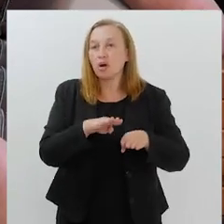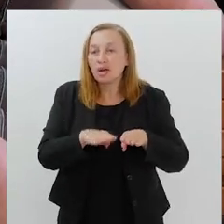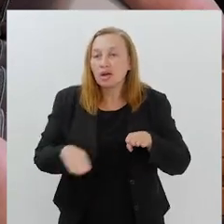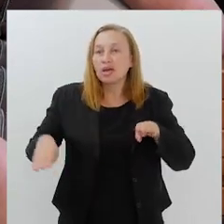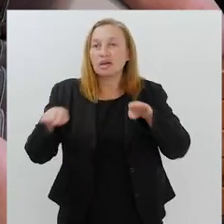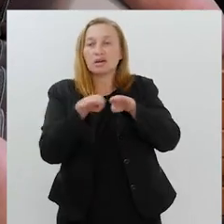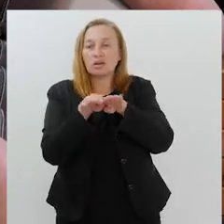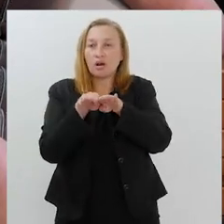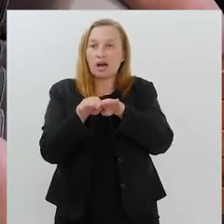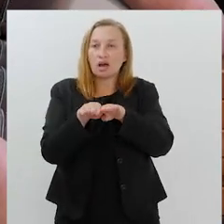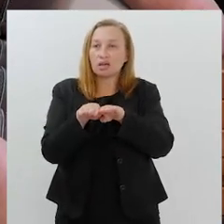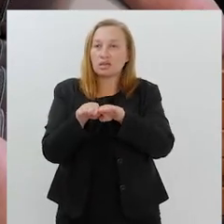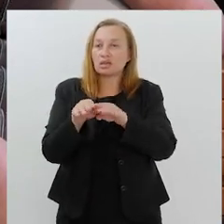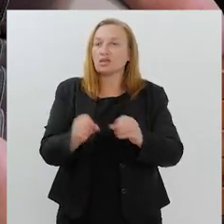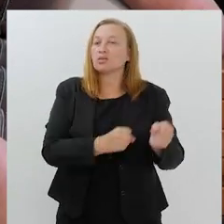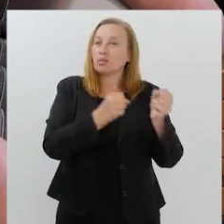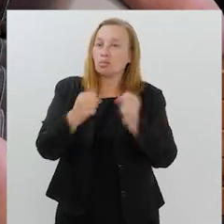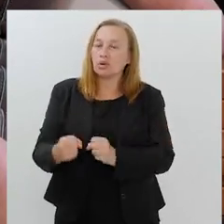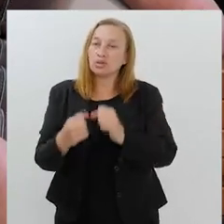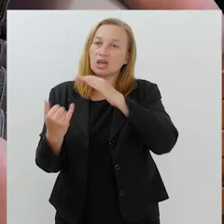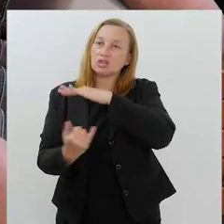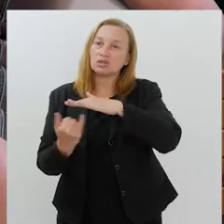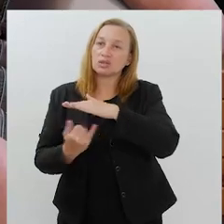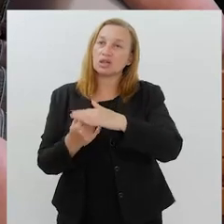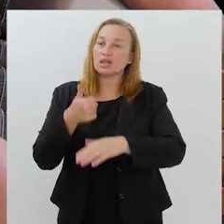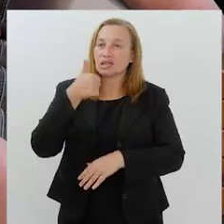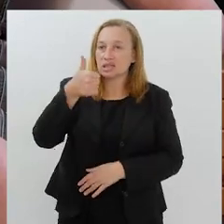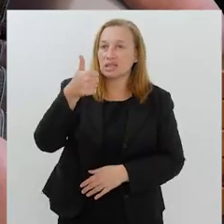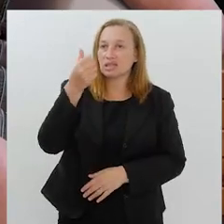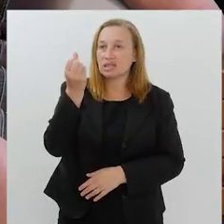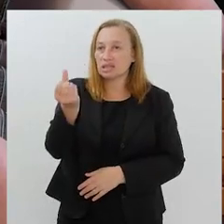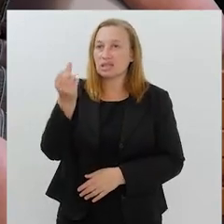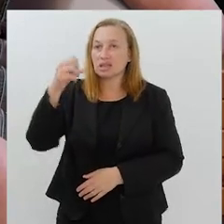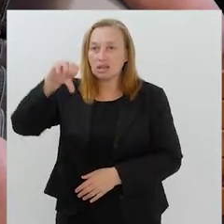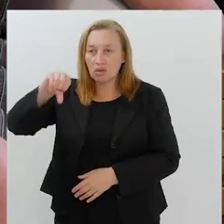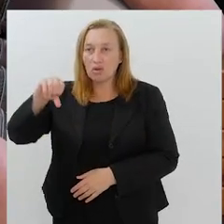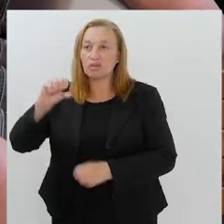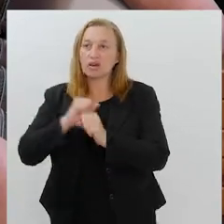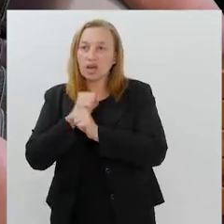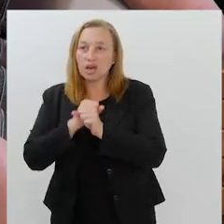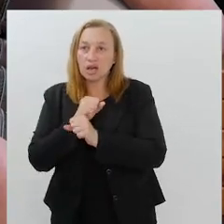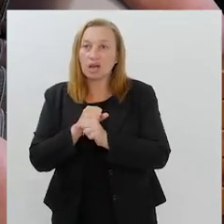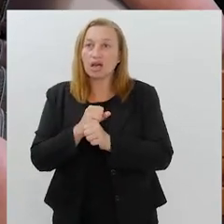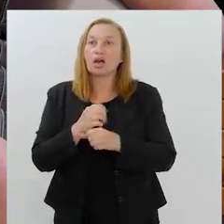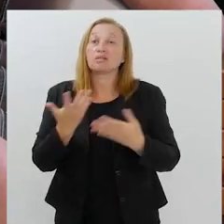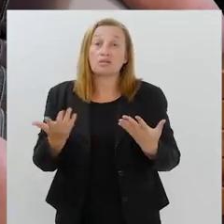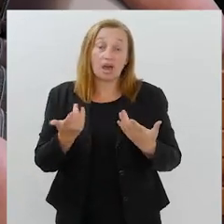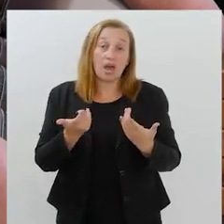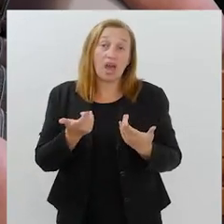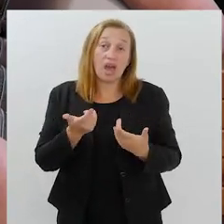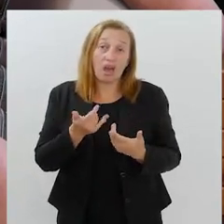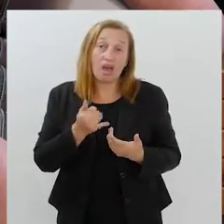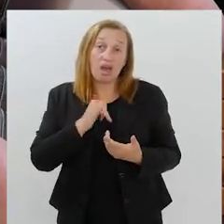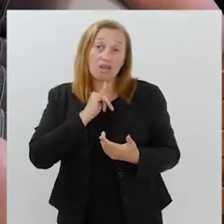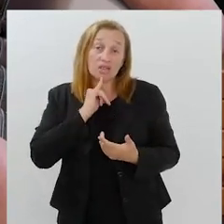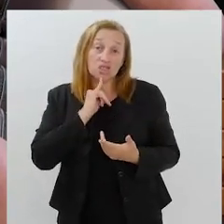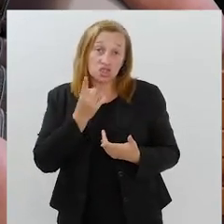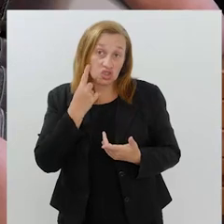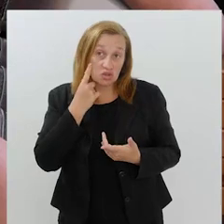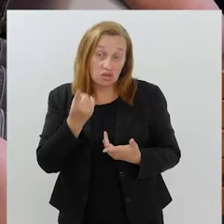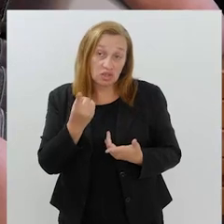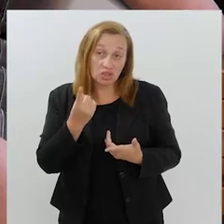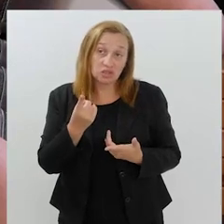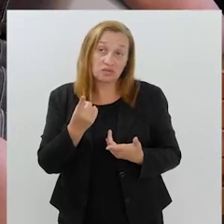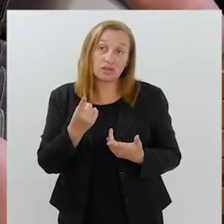Equidade de partição do Poder institucional daqui a 169 anos ou seja é um É alarmante né De